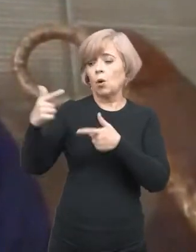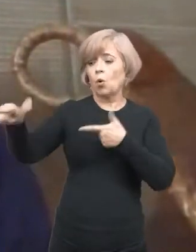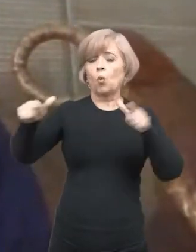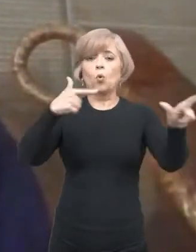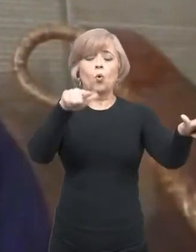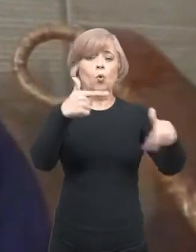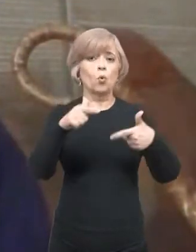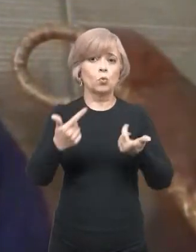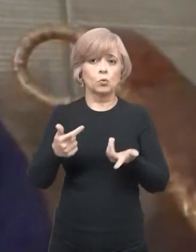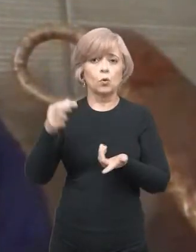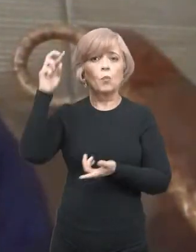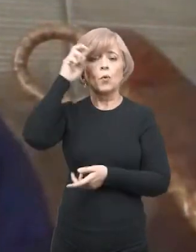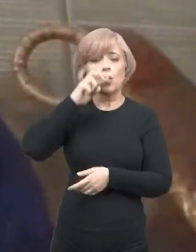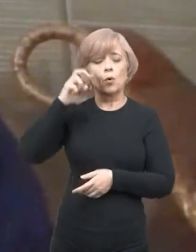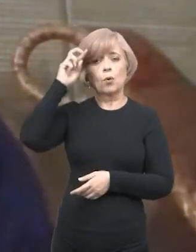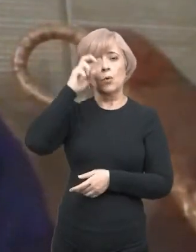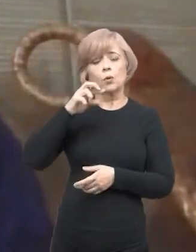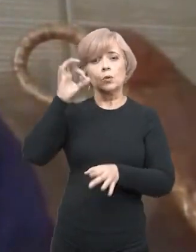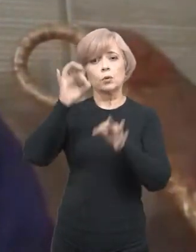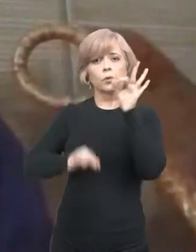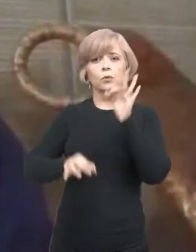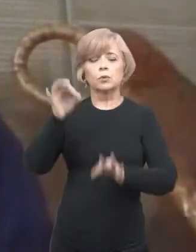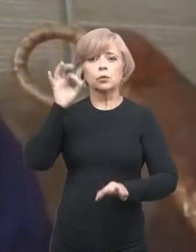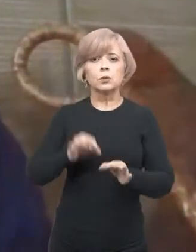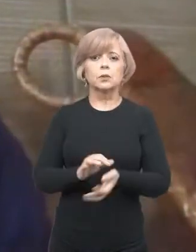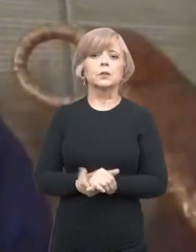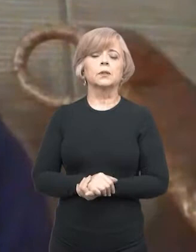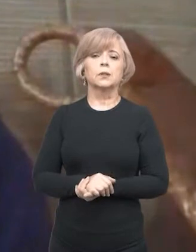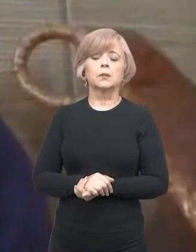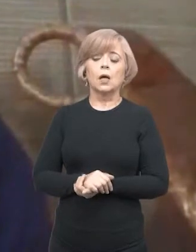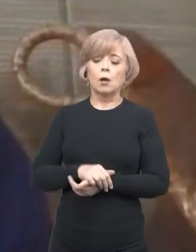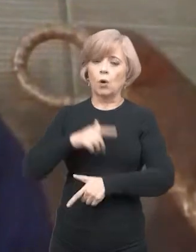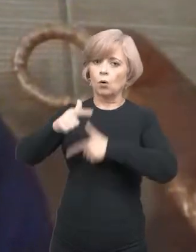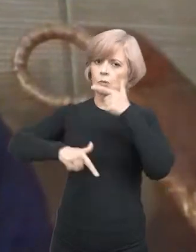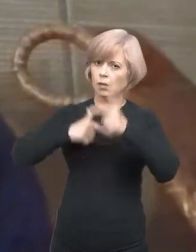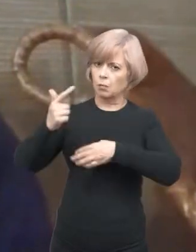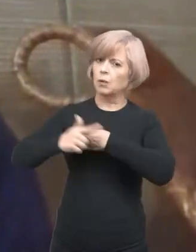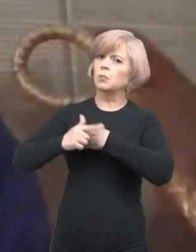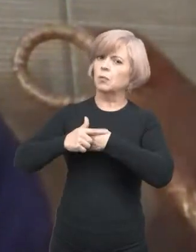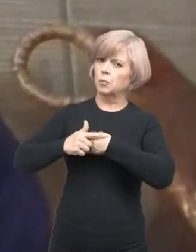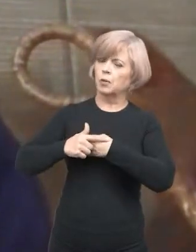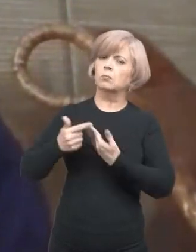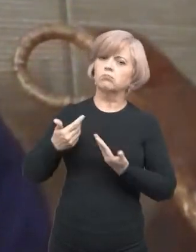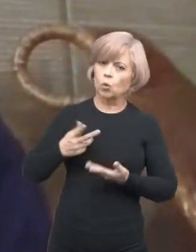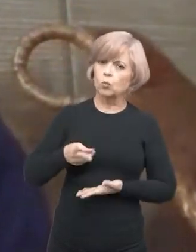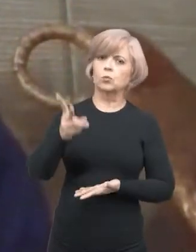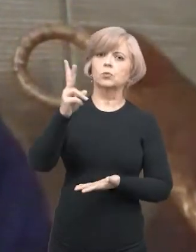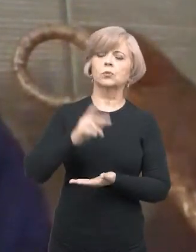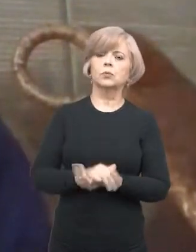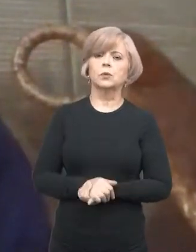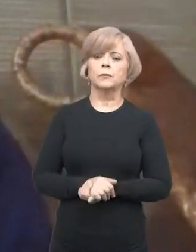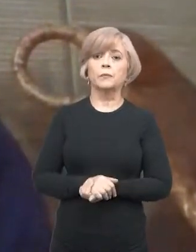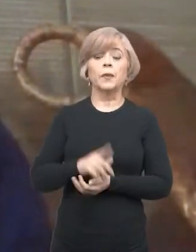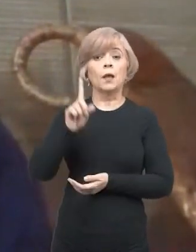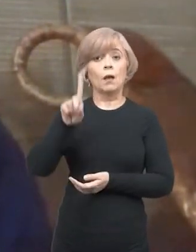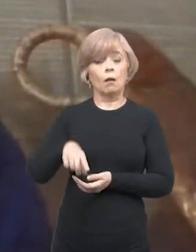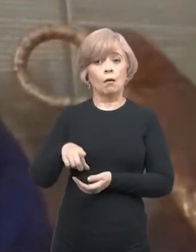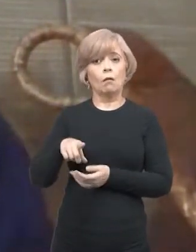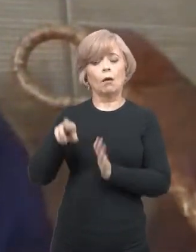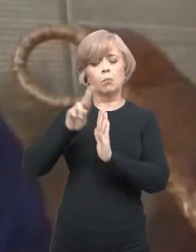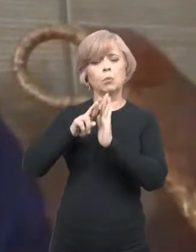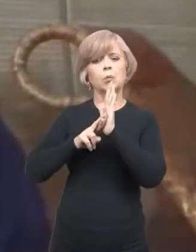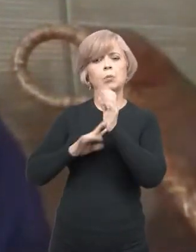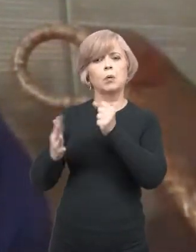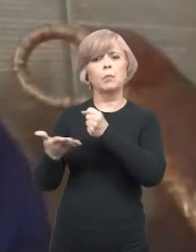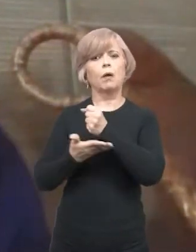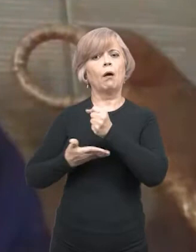outros promotores de justiça, né, para o desempenho de tal função. E foi basicamente